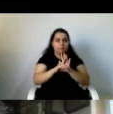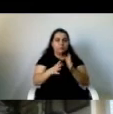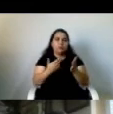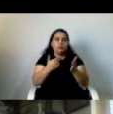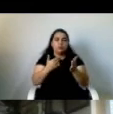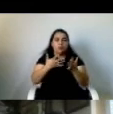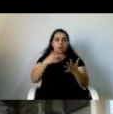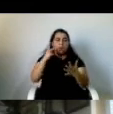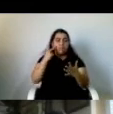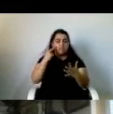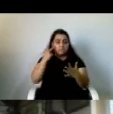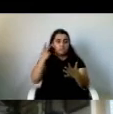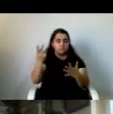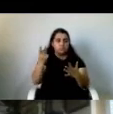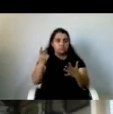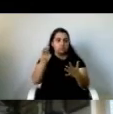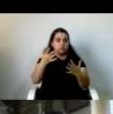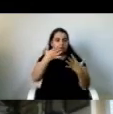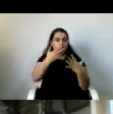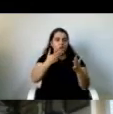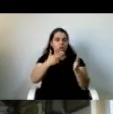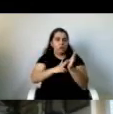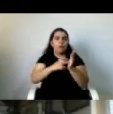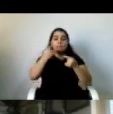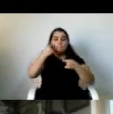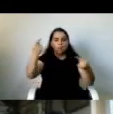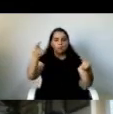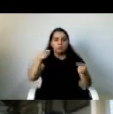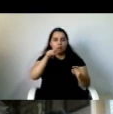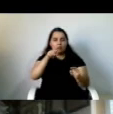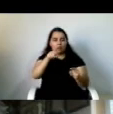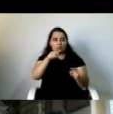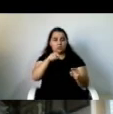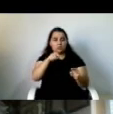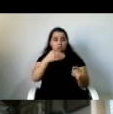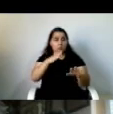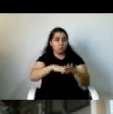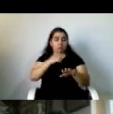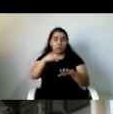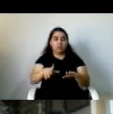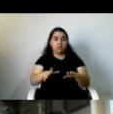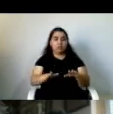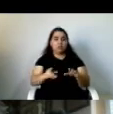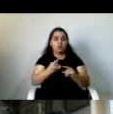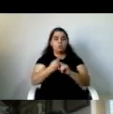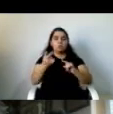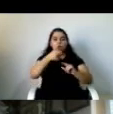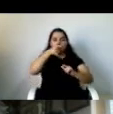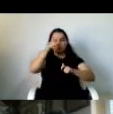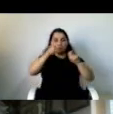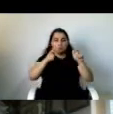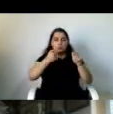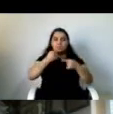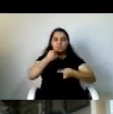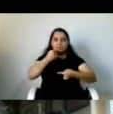razão para esta descrença, porque dentro daquelas pessoas que apresentaram queixa, quando tentamos